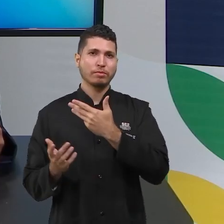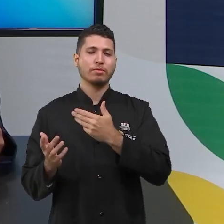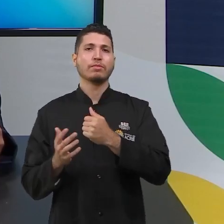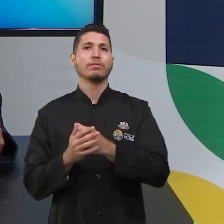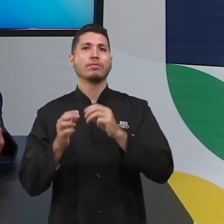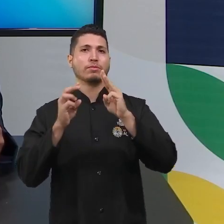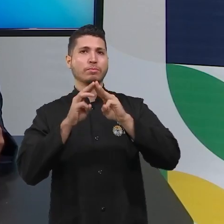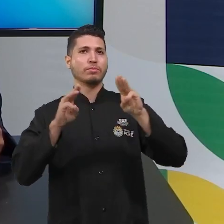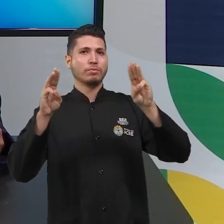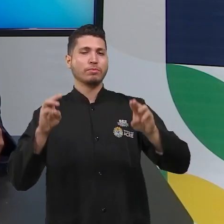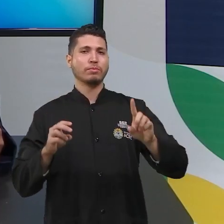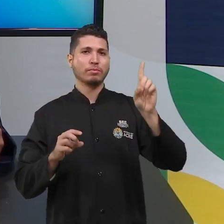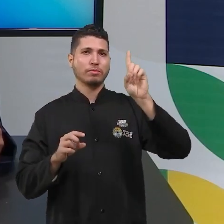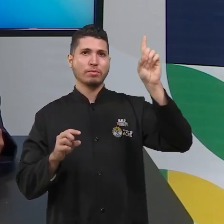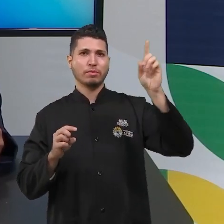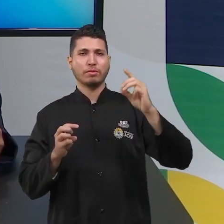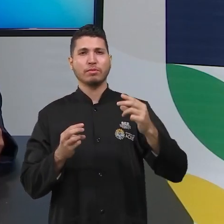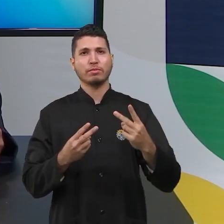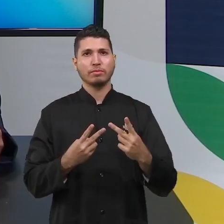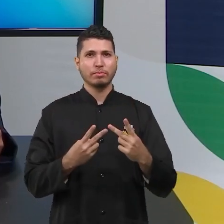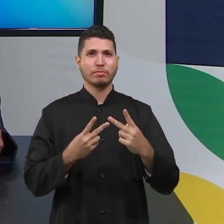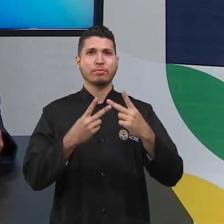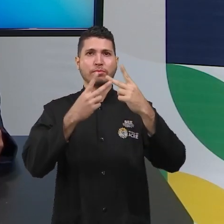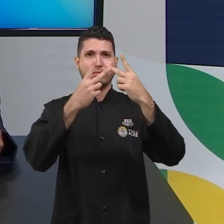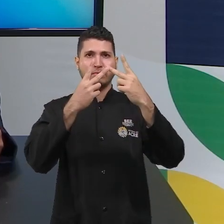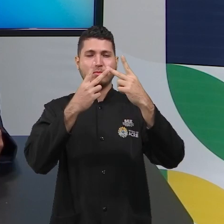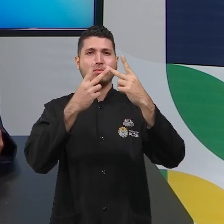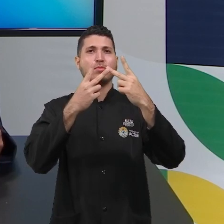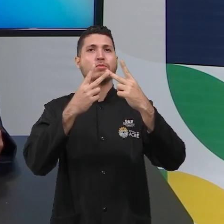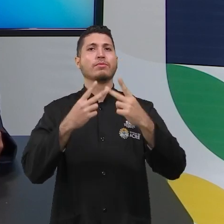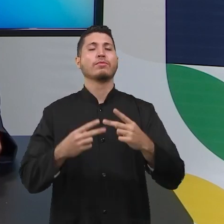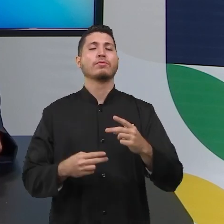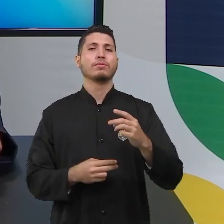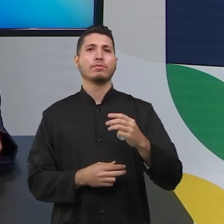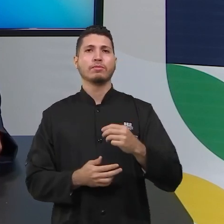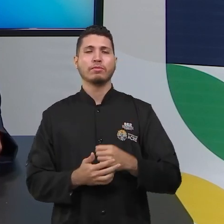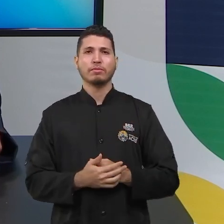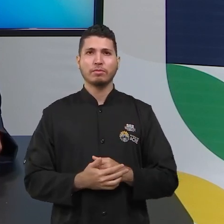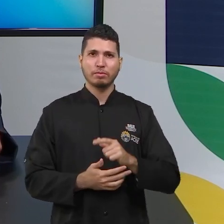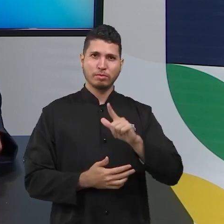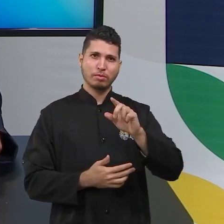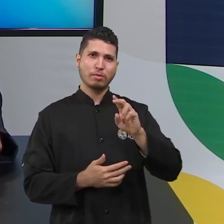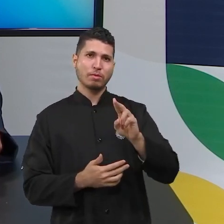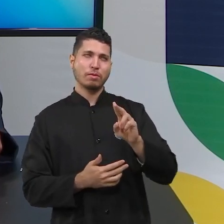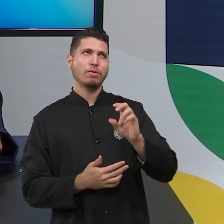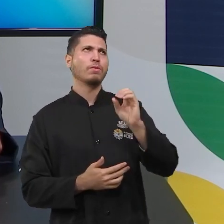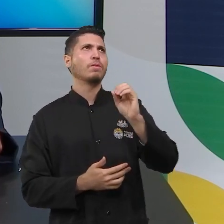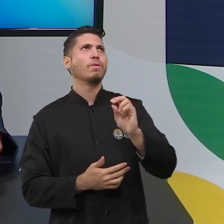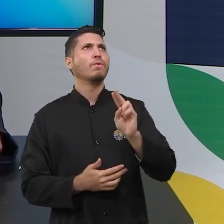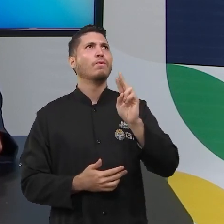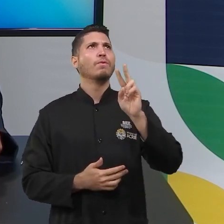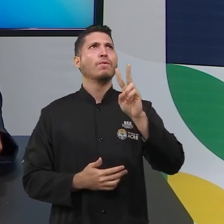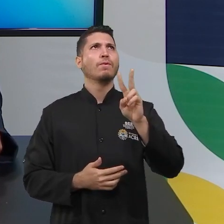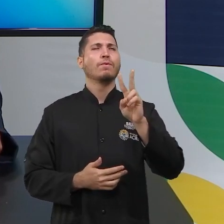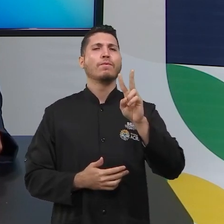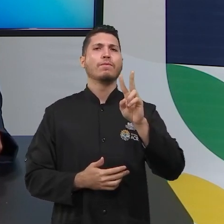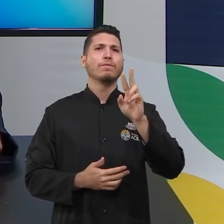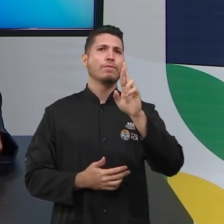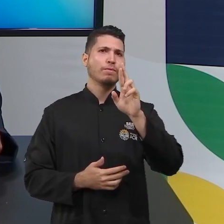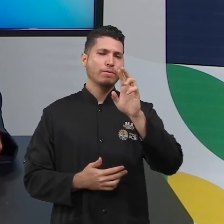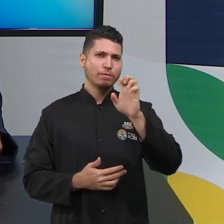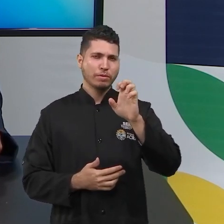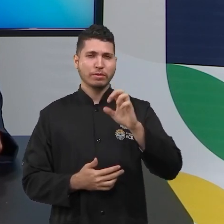que é lá em Paris, mas eu também vou te dar uma opção de conhecer um museu virtual aqui no Brasil, para você saber